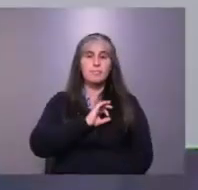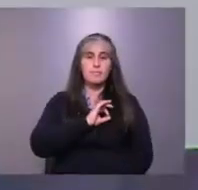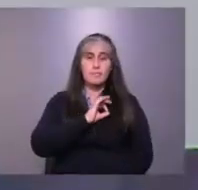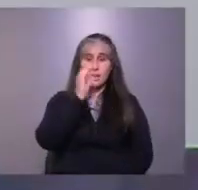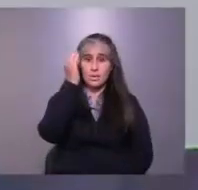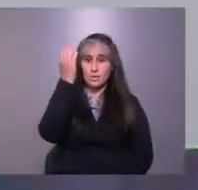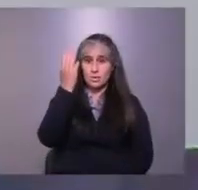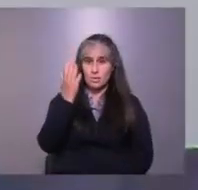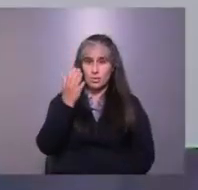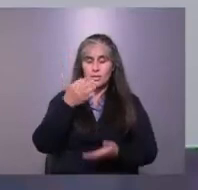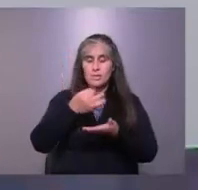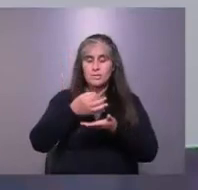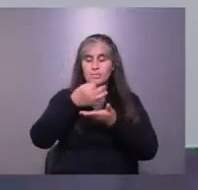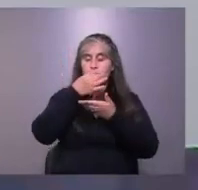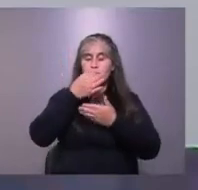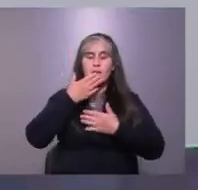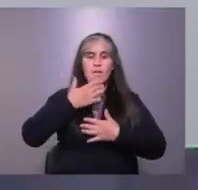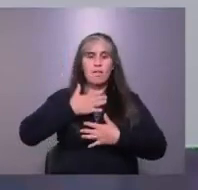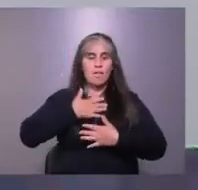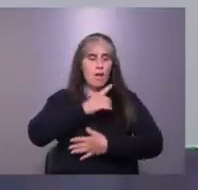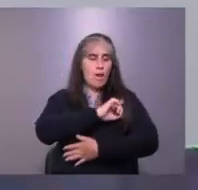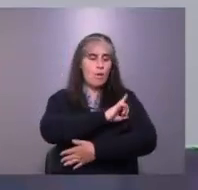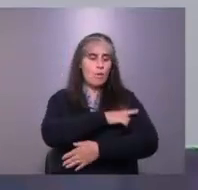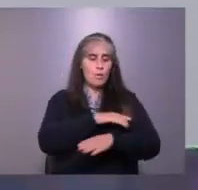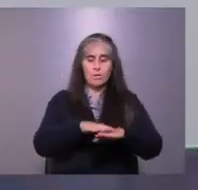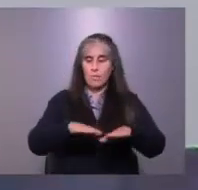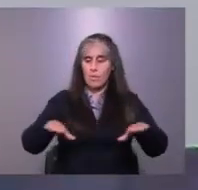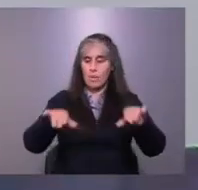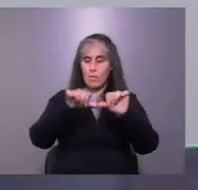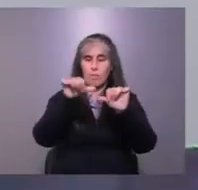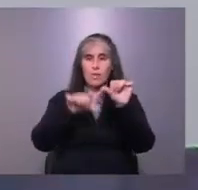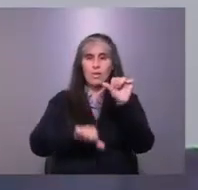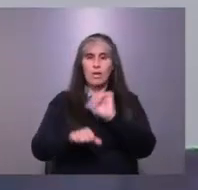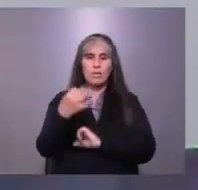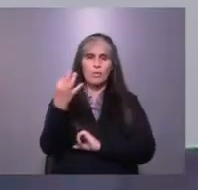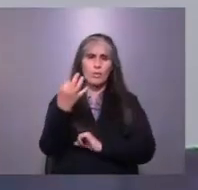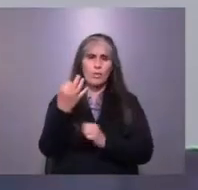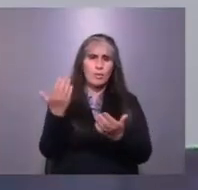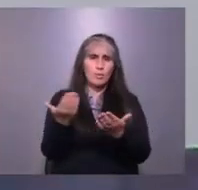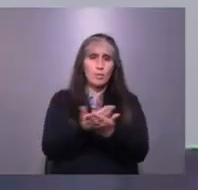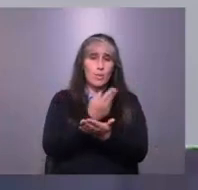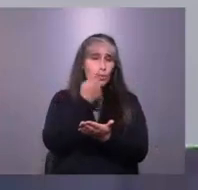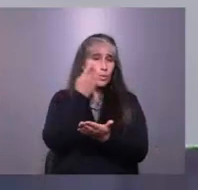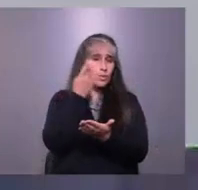Senhor, que nos alimentais e fortaleceis à mesa da palavra e do pão da vida,